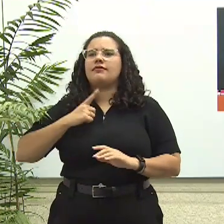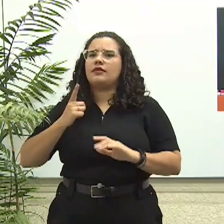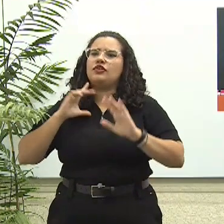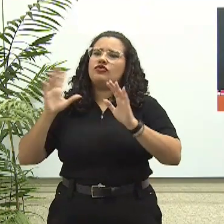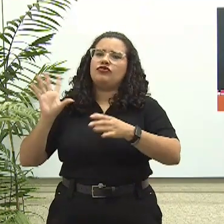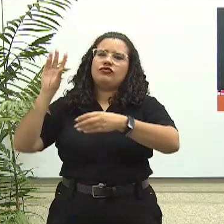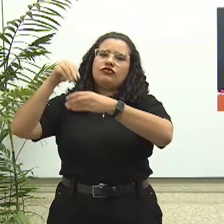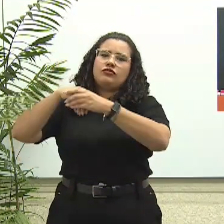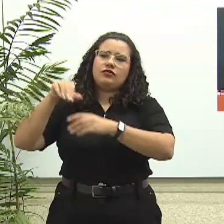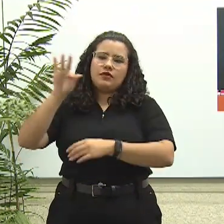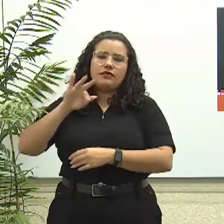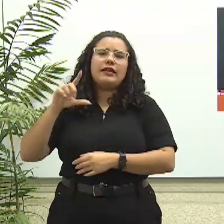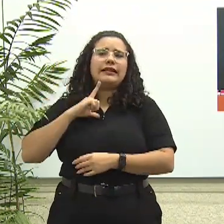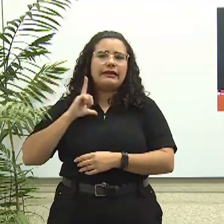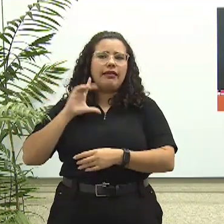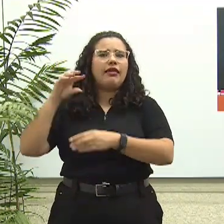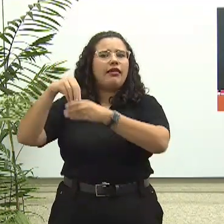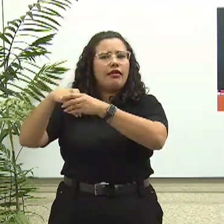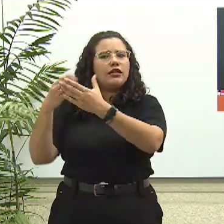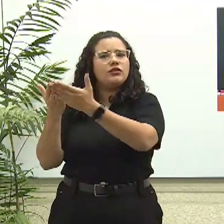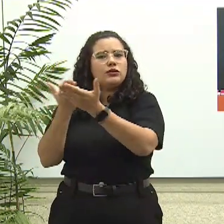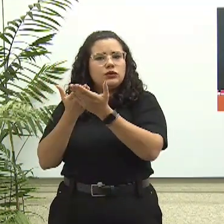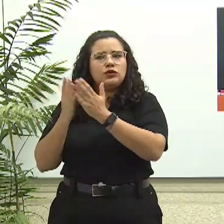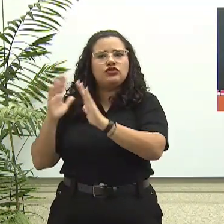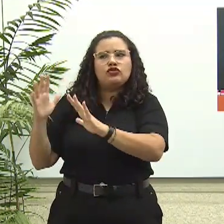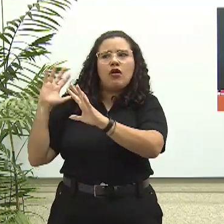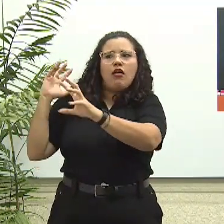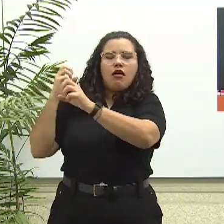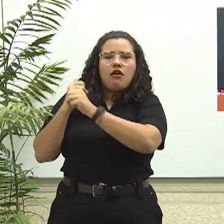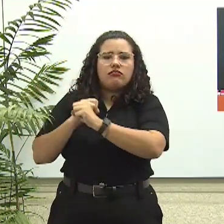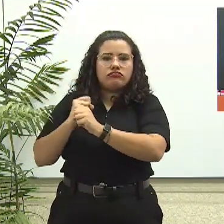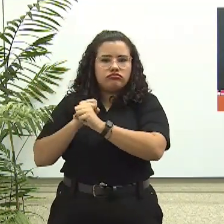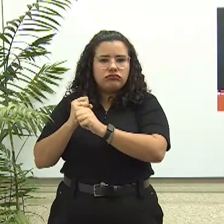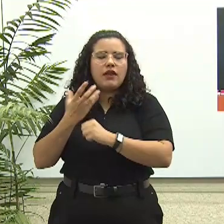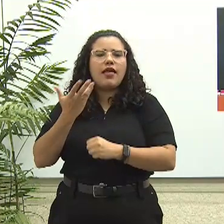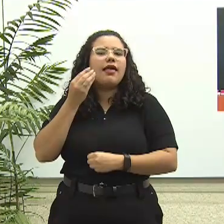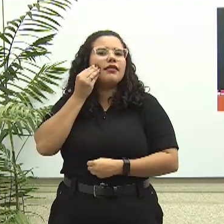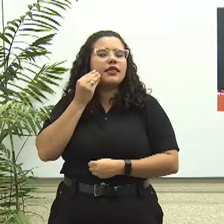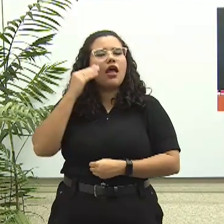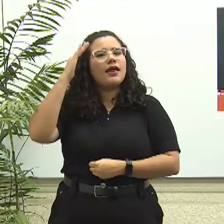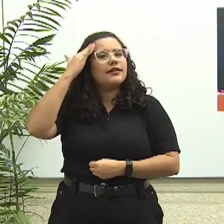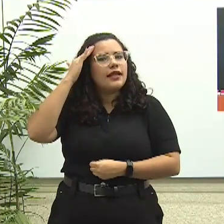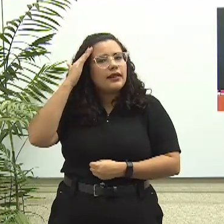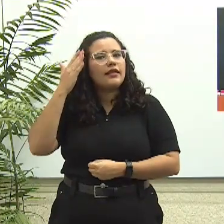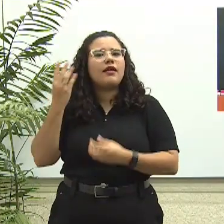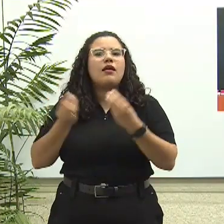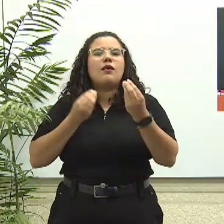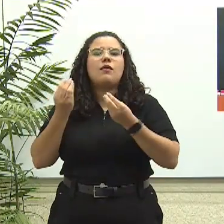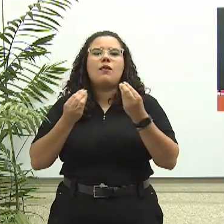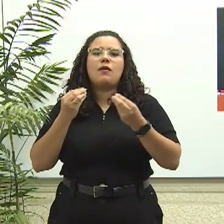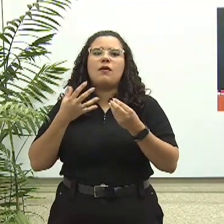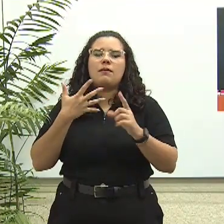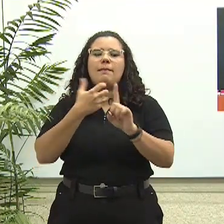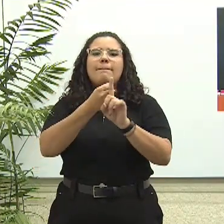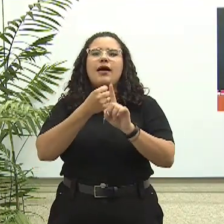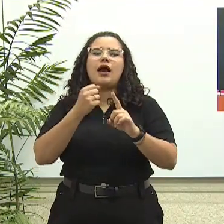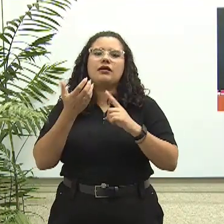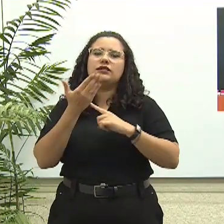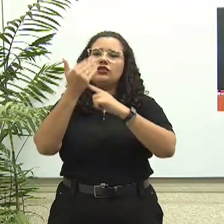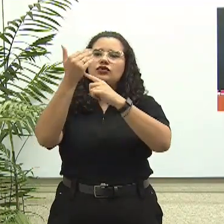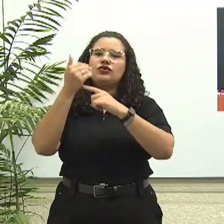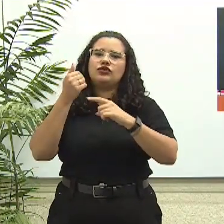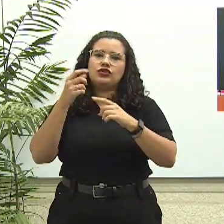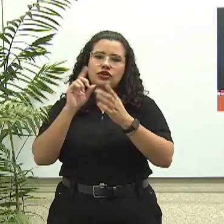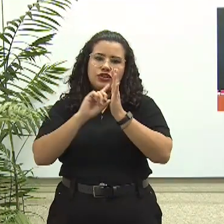um um amplo campo de estudos há algumas décadas já que tenta entender a a a o impacto das das tecnologias